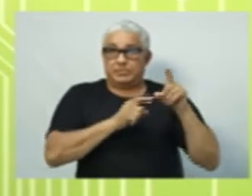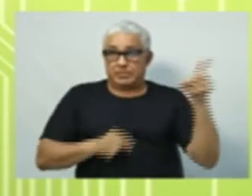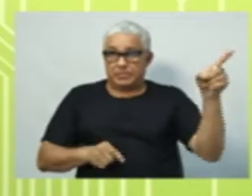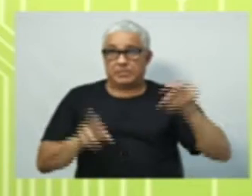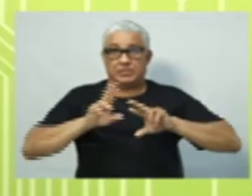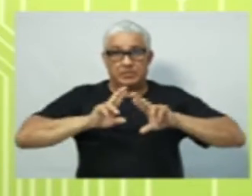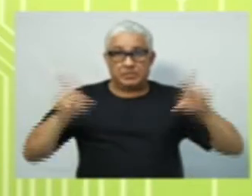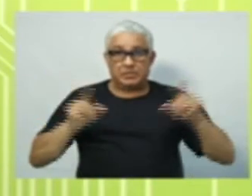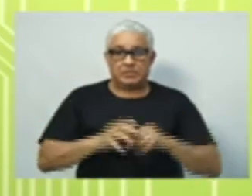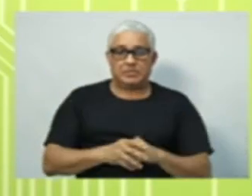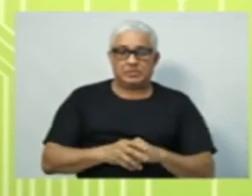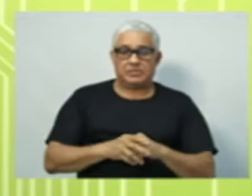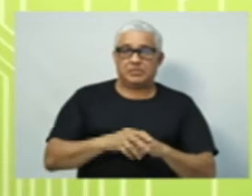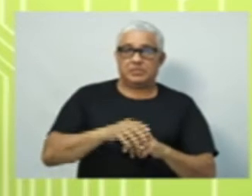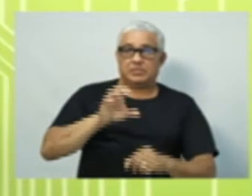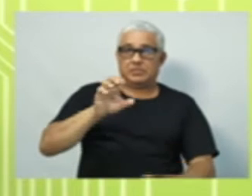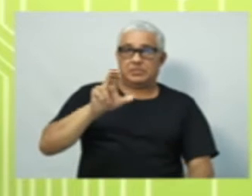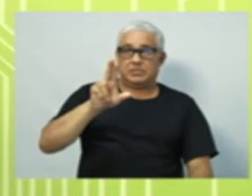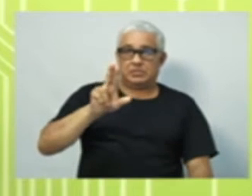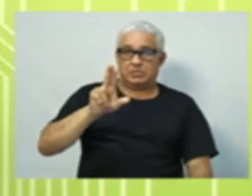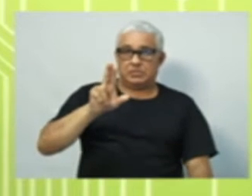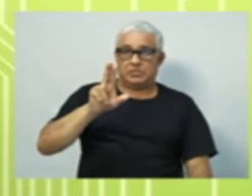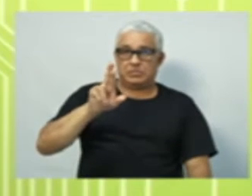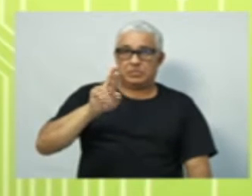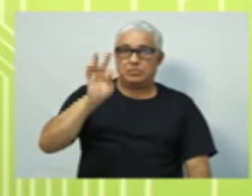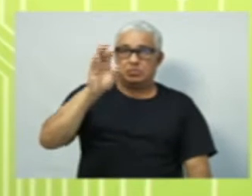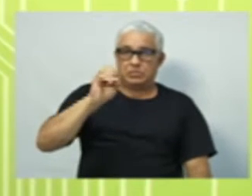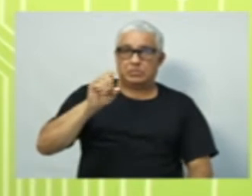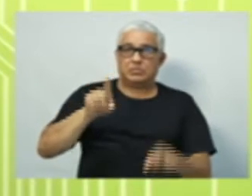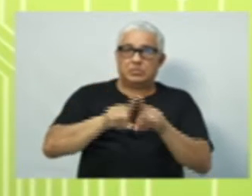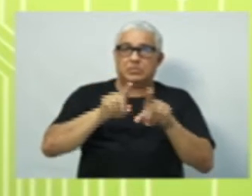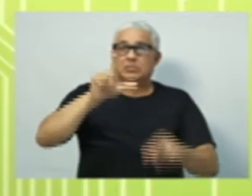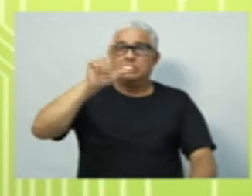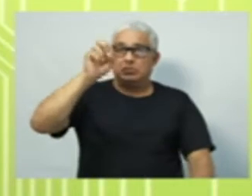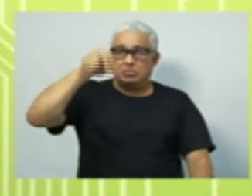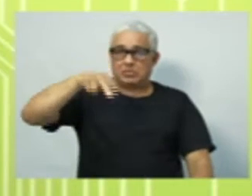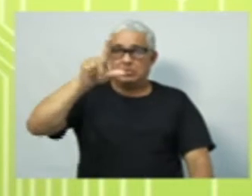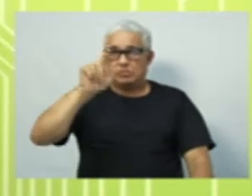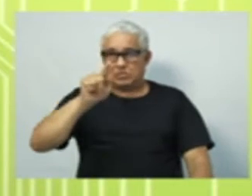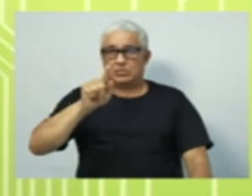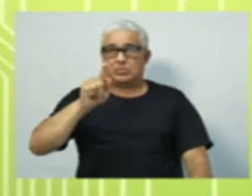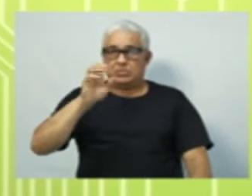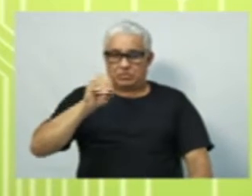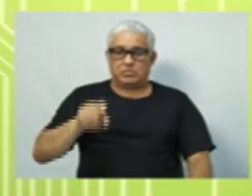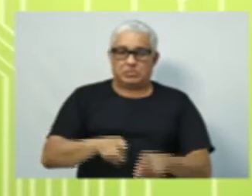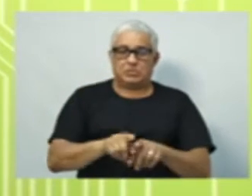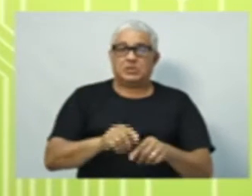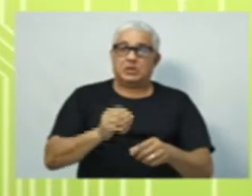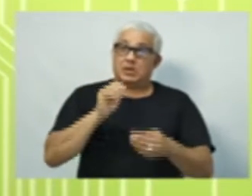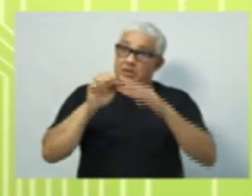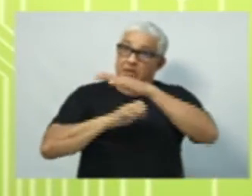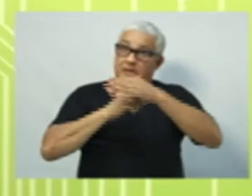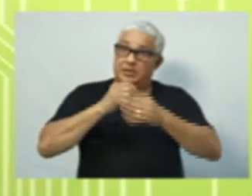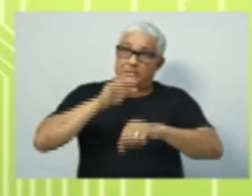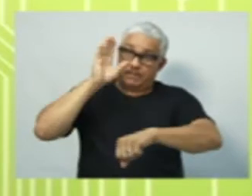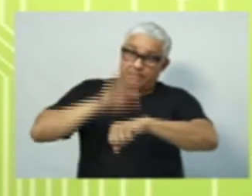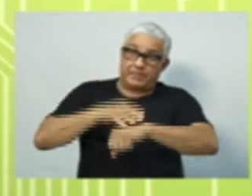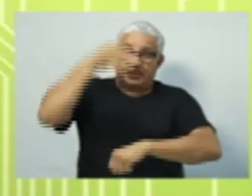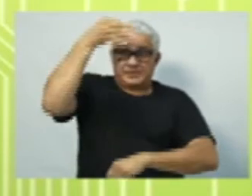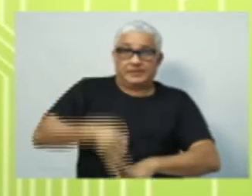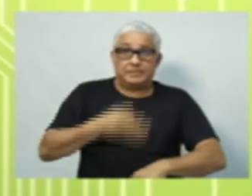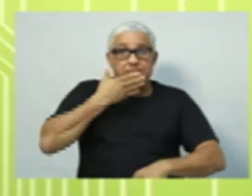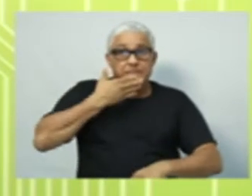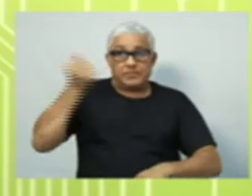diferença entre curto e longo prazo no balanço patrimonial faz com que a empresa trabalha no momento certo para buscar a melhor